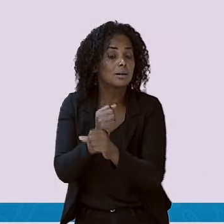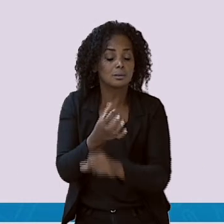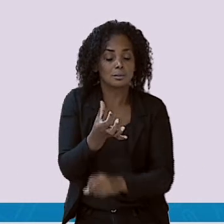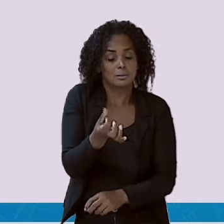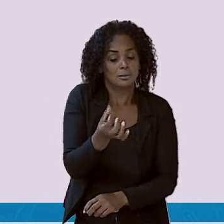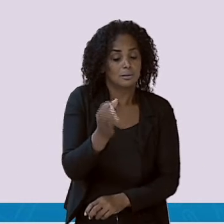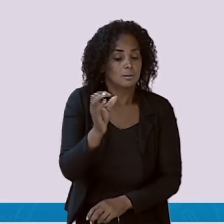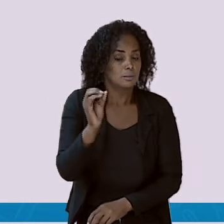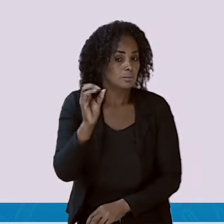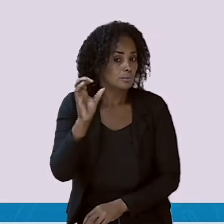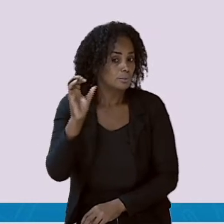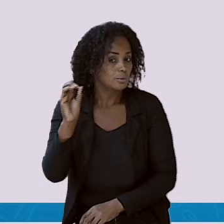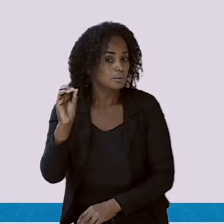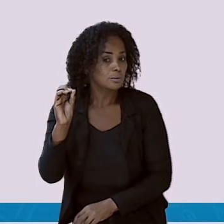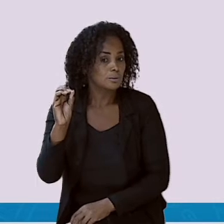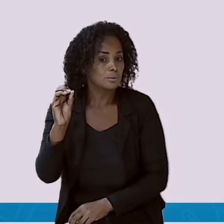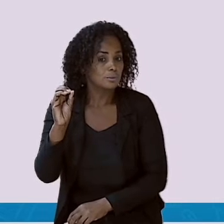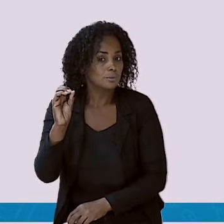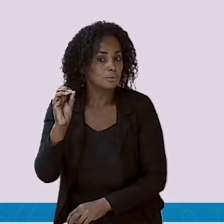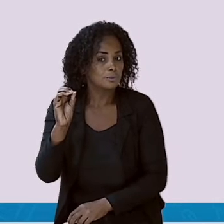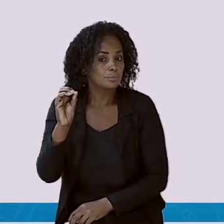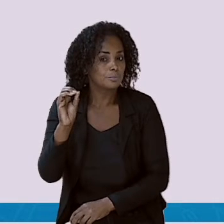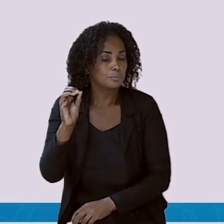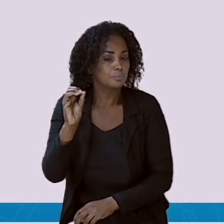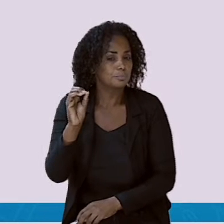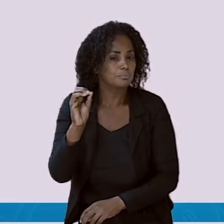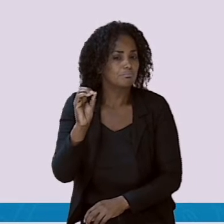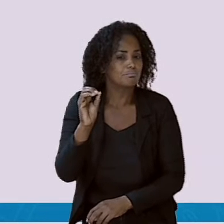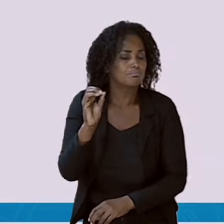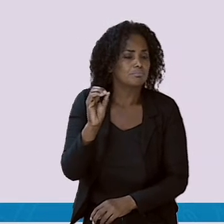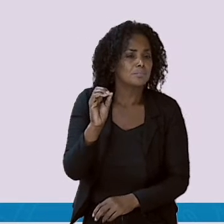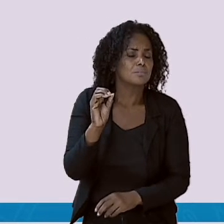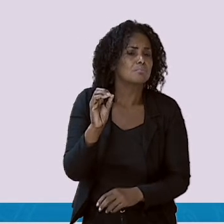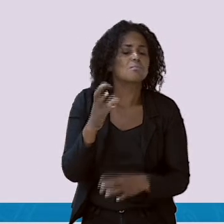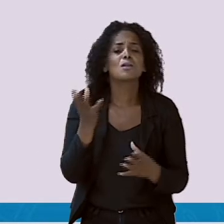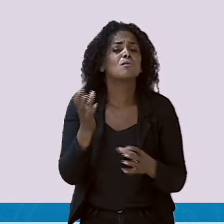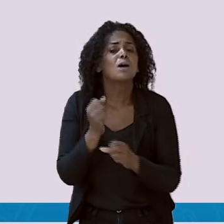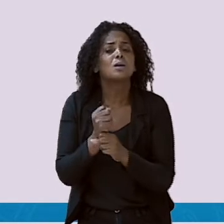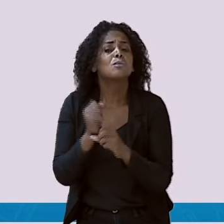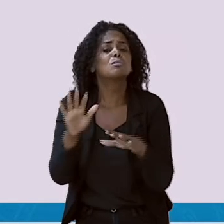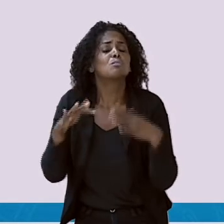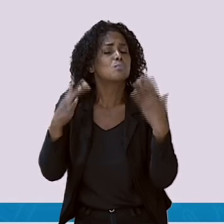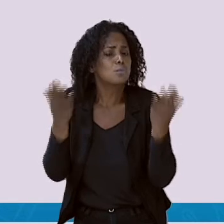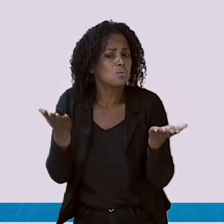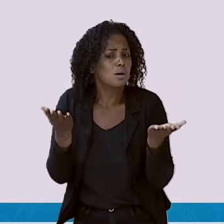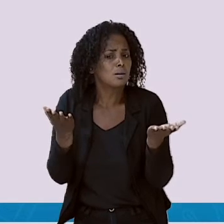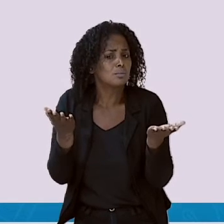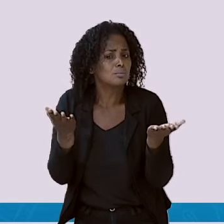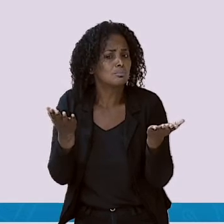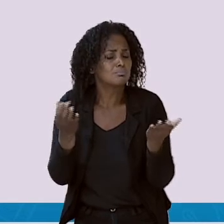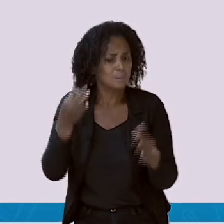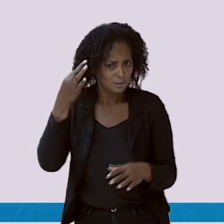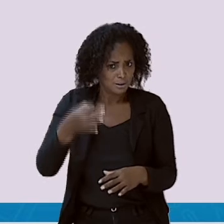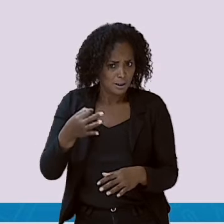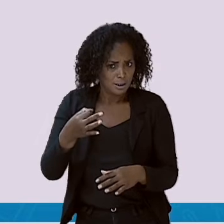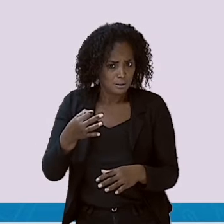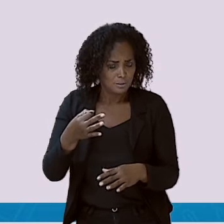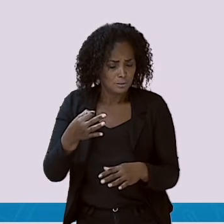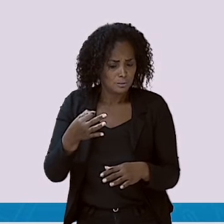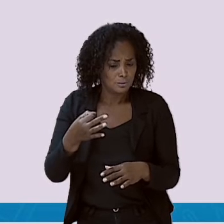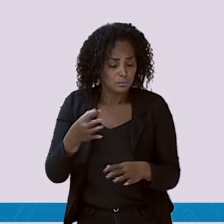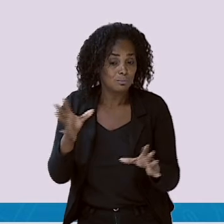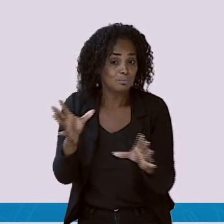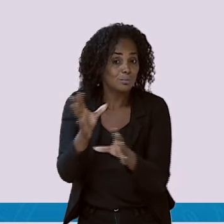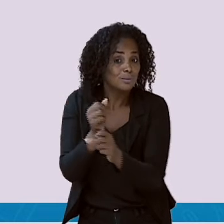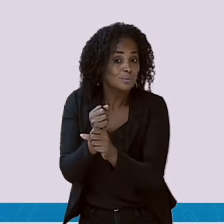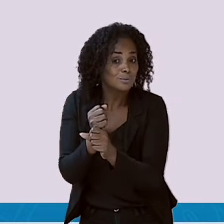é 600. Mas qual seria este valor? Será que está correto? Vamos fazer a conta para a